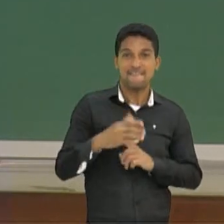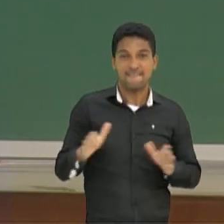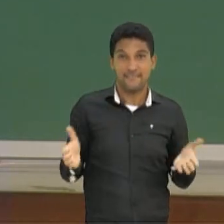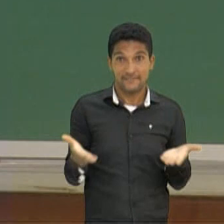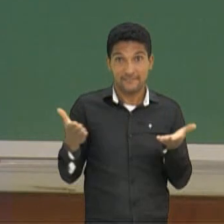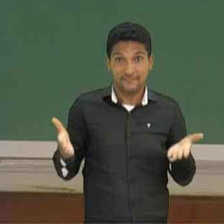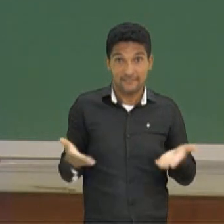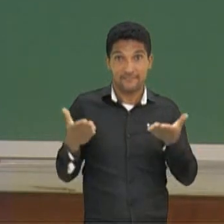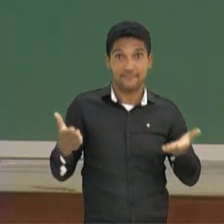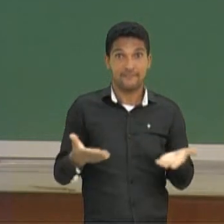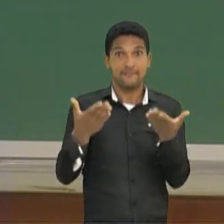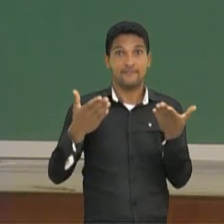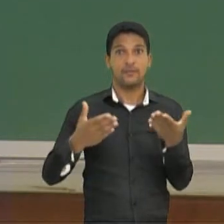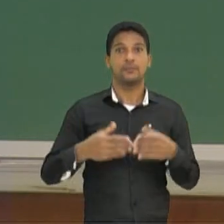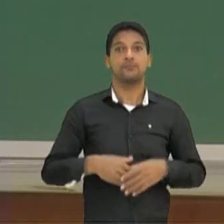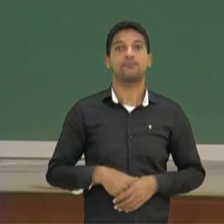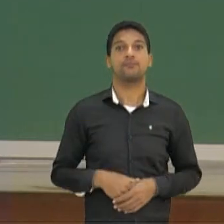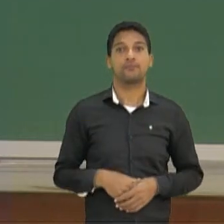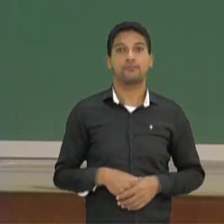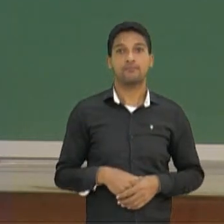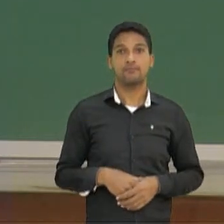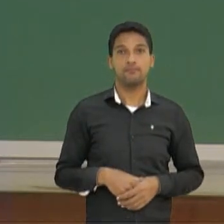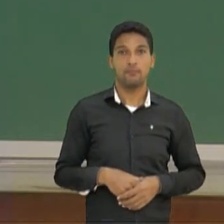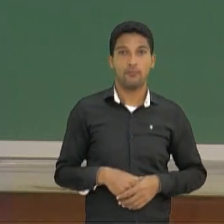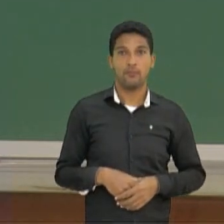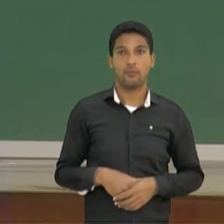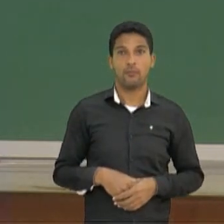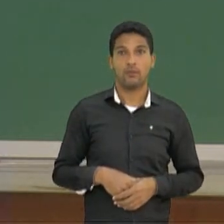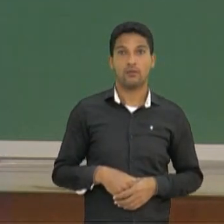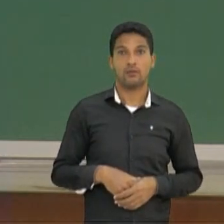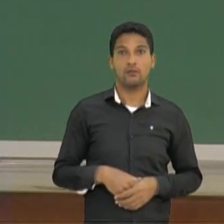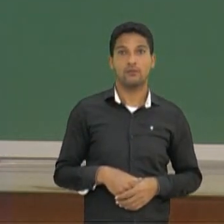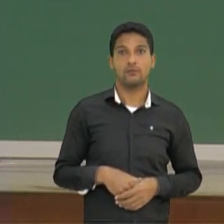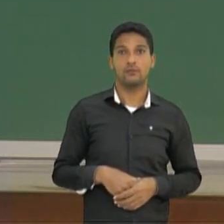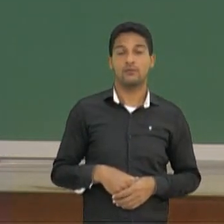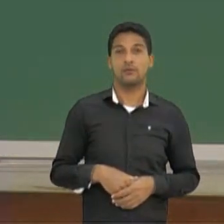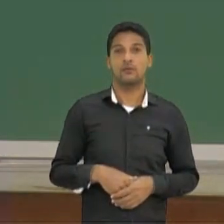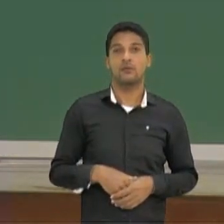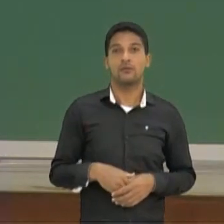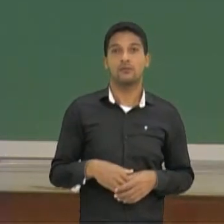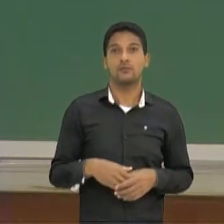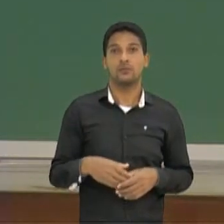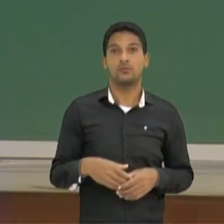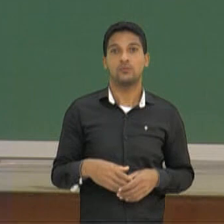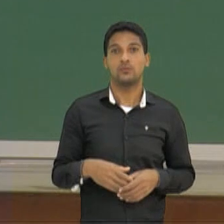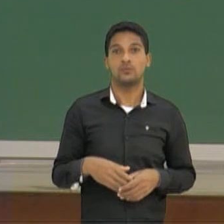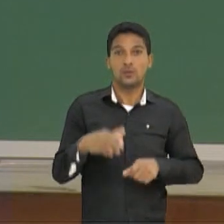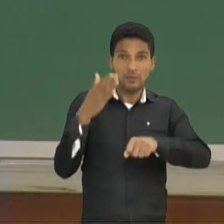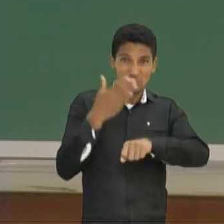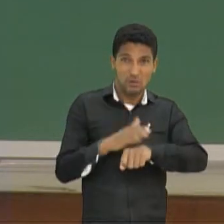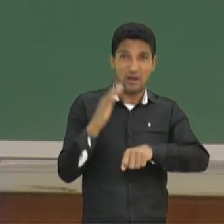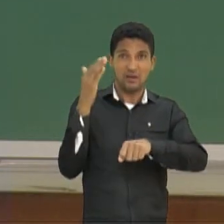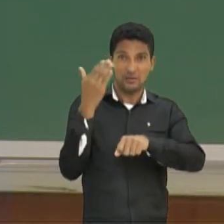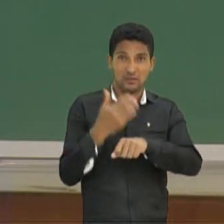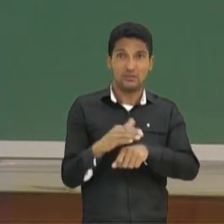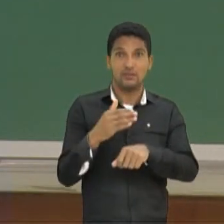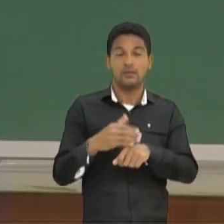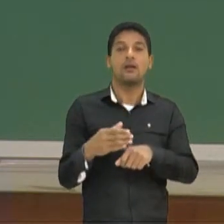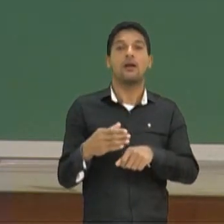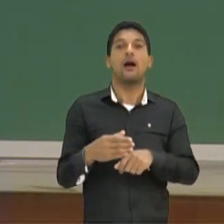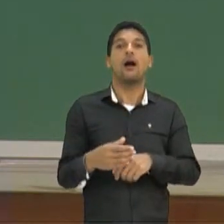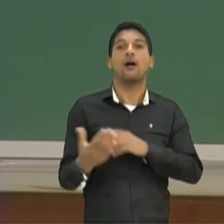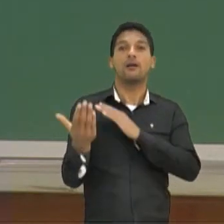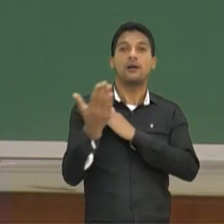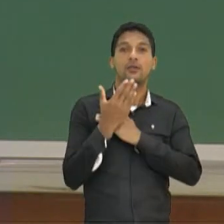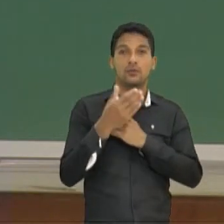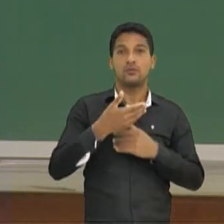estimulando, acaba se atrofiando. Esse cenário, né, acaba diminuindo. Então, a prática acaba melhorando muito